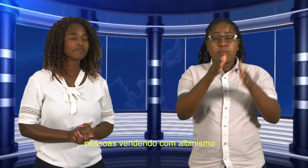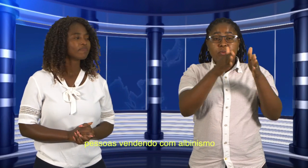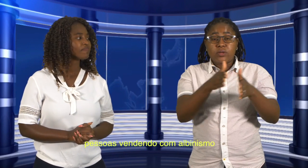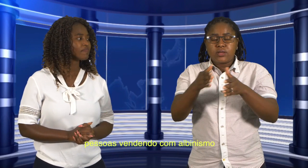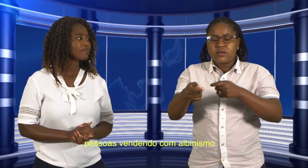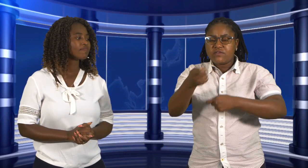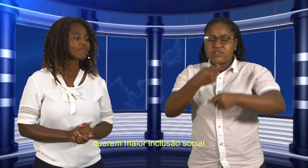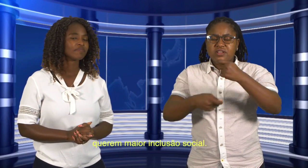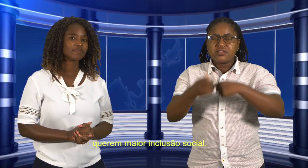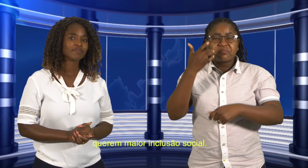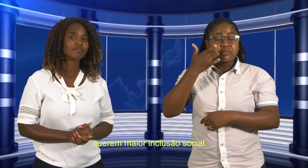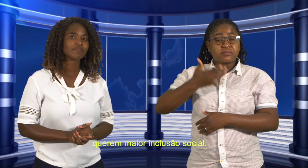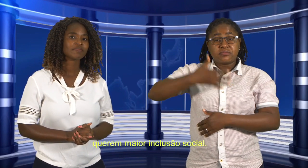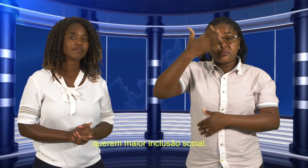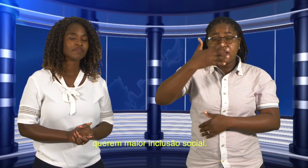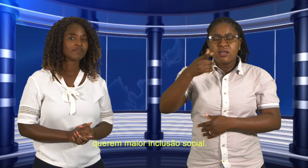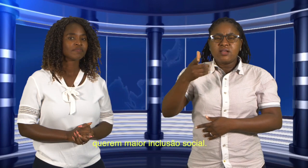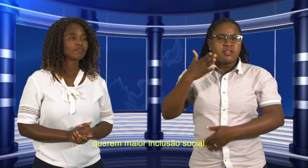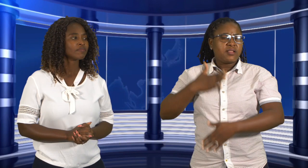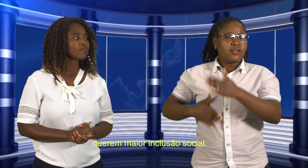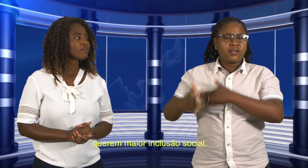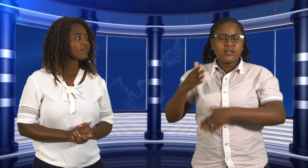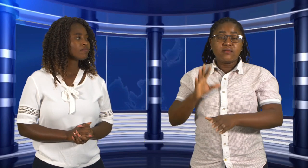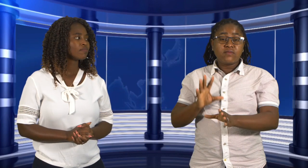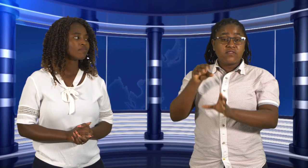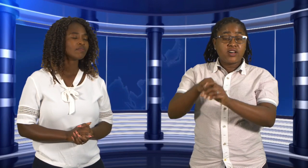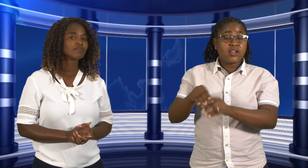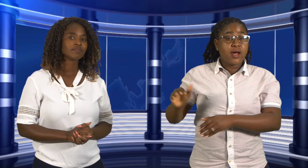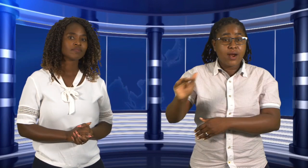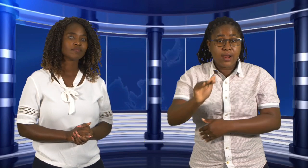pessoas vivendo com albinismo querem maior inclusão social.